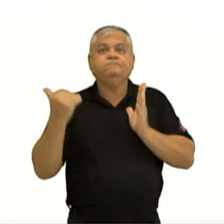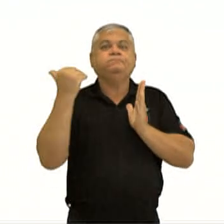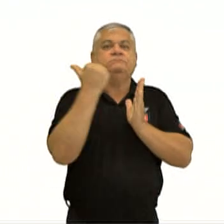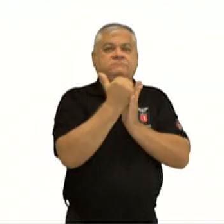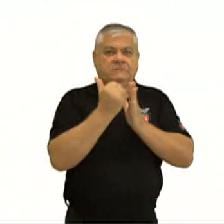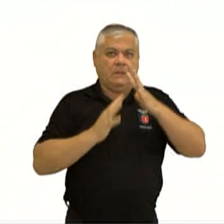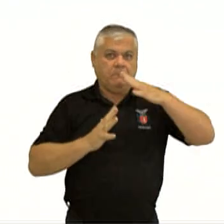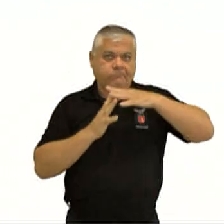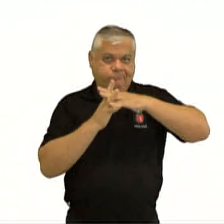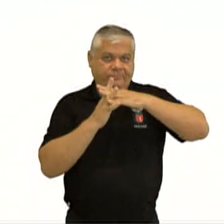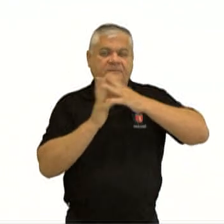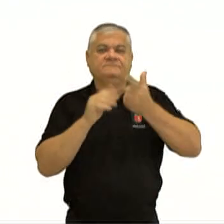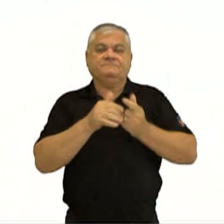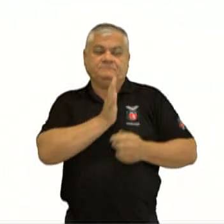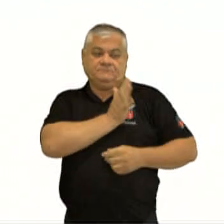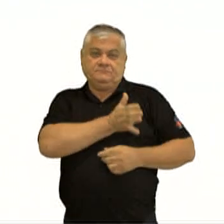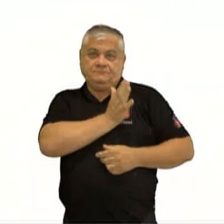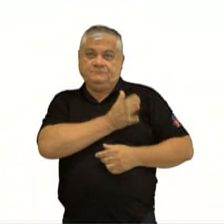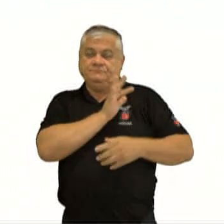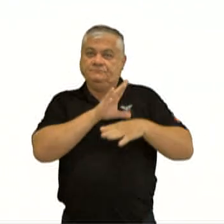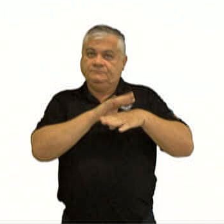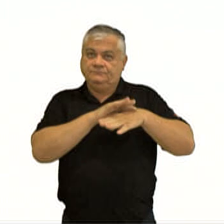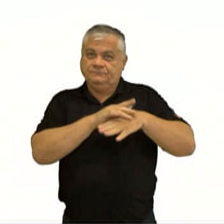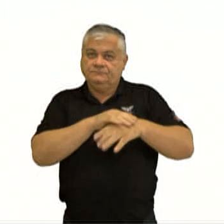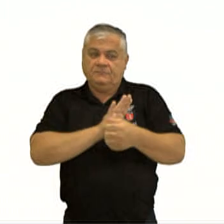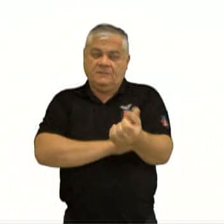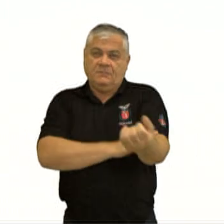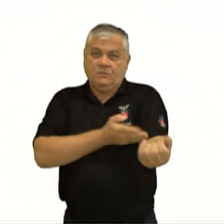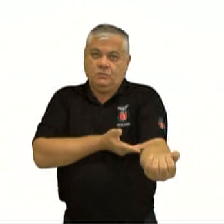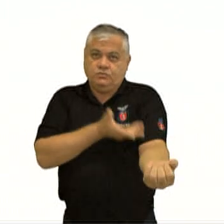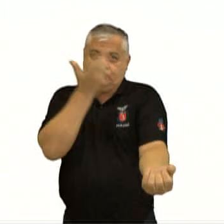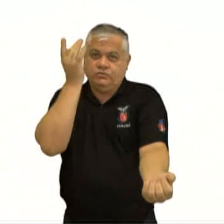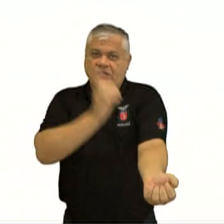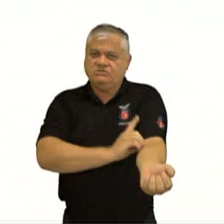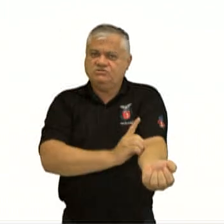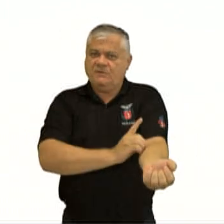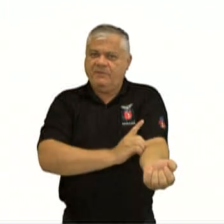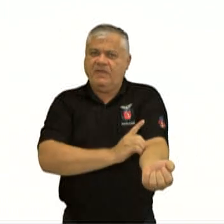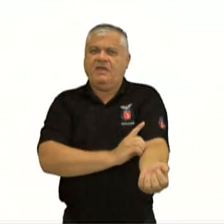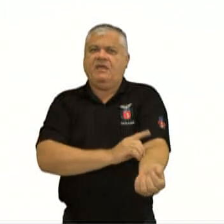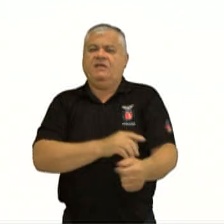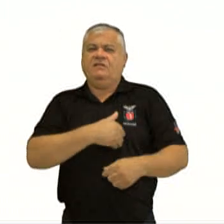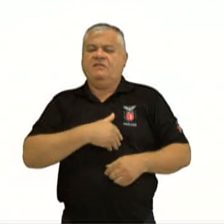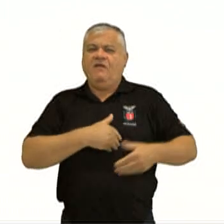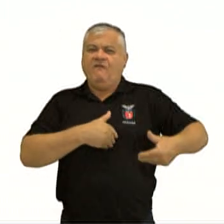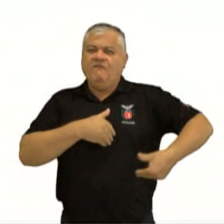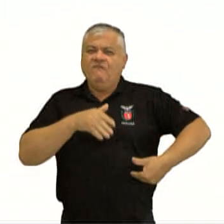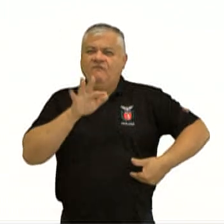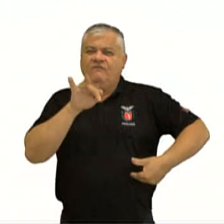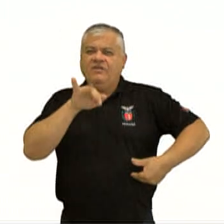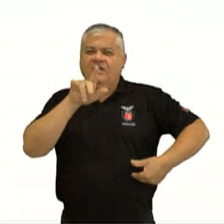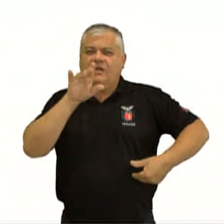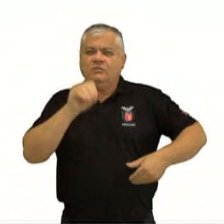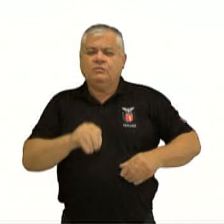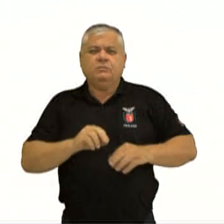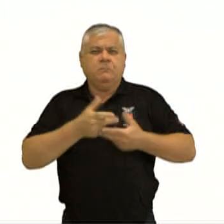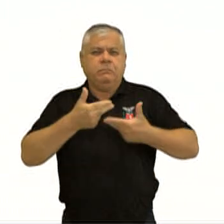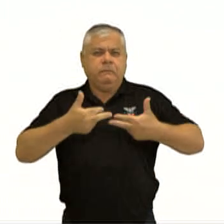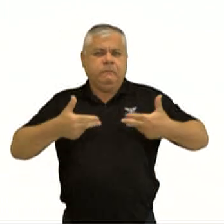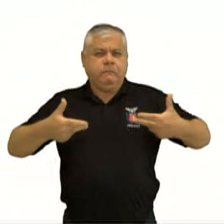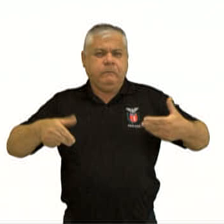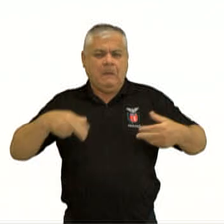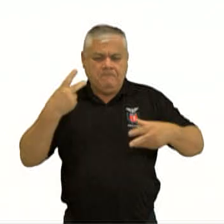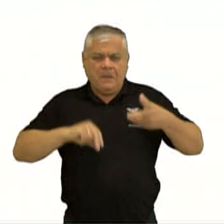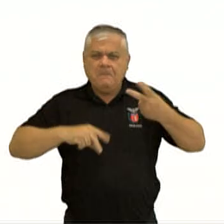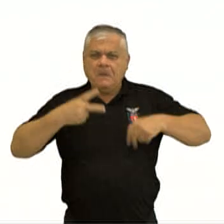certeza. Doenças do coração, pressão alta, diabetes, doenças do fígado são exemplos desses problemas.